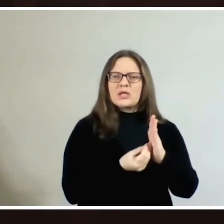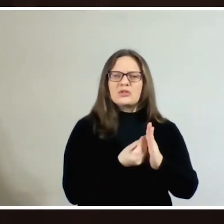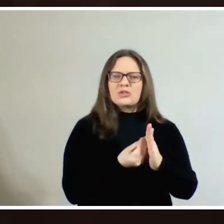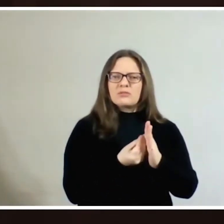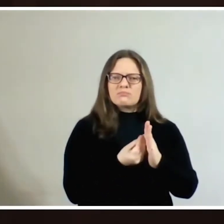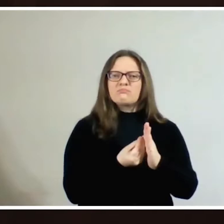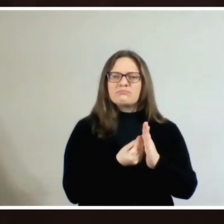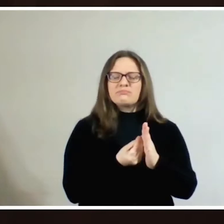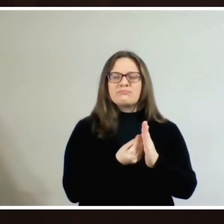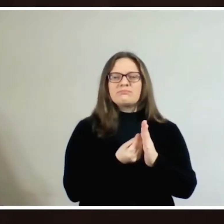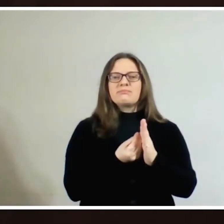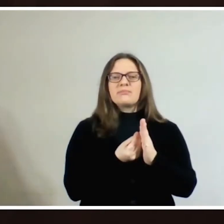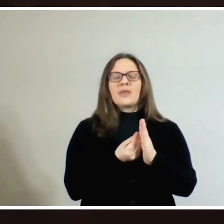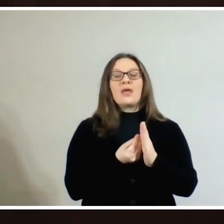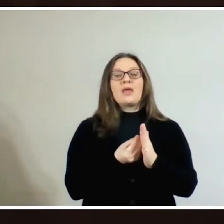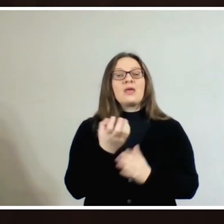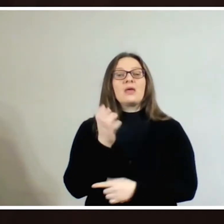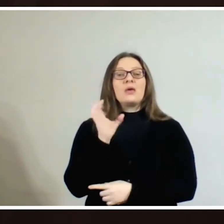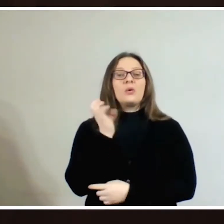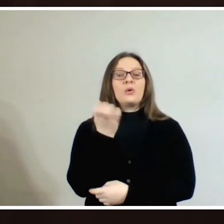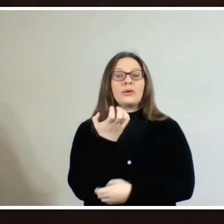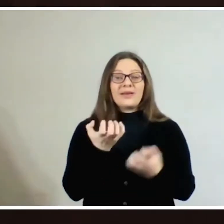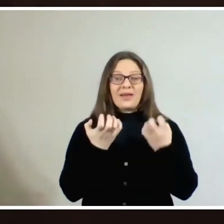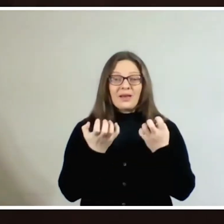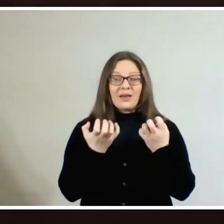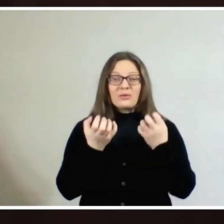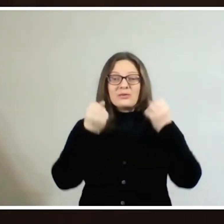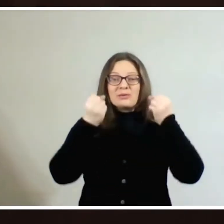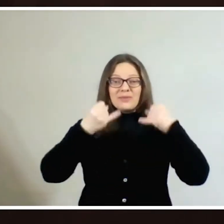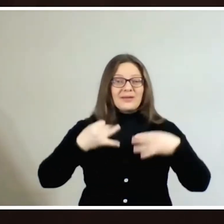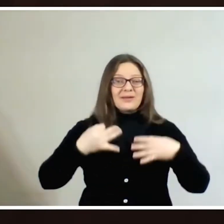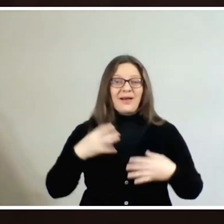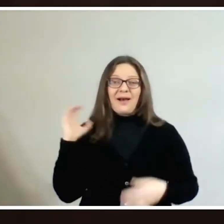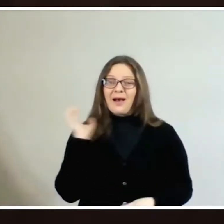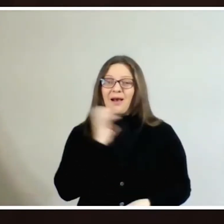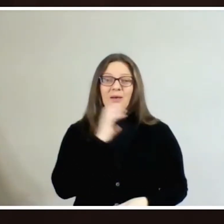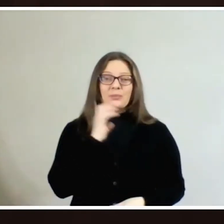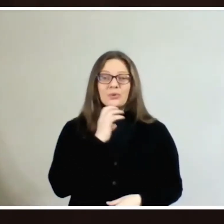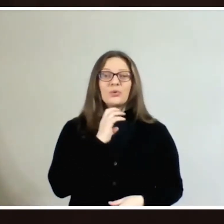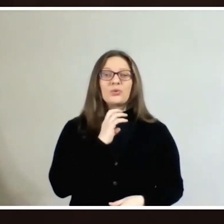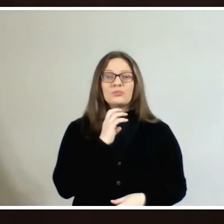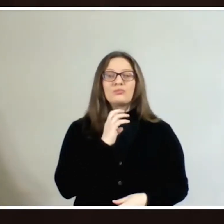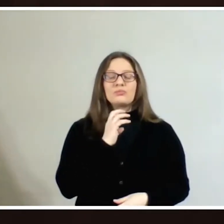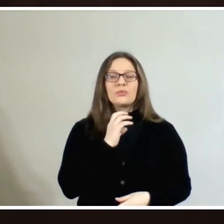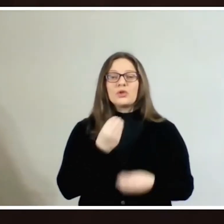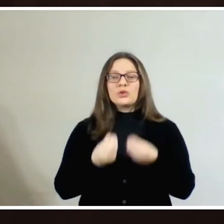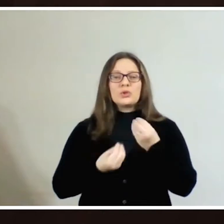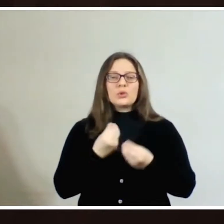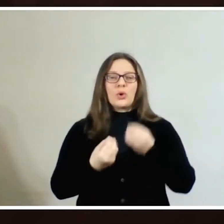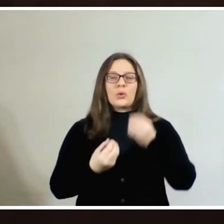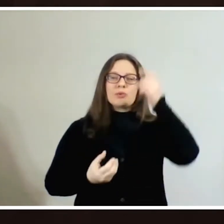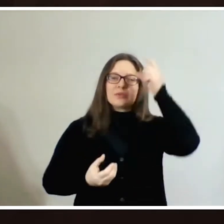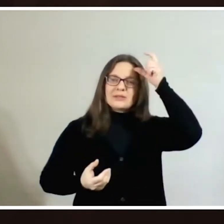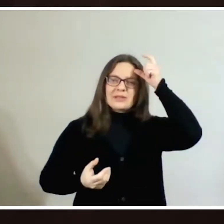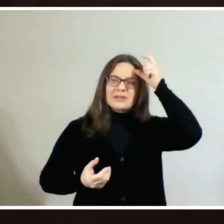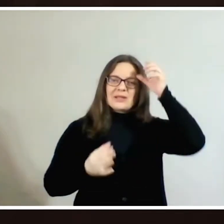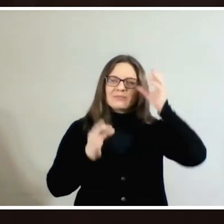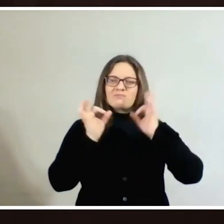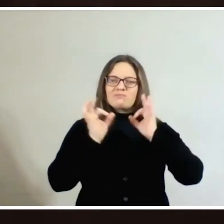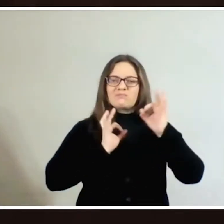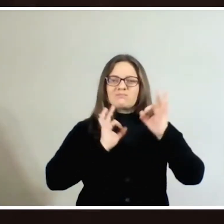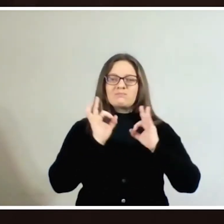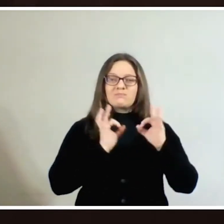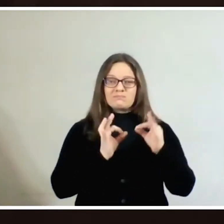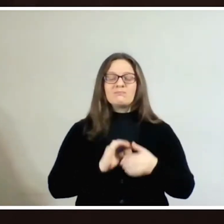relatar rapidamente para vocês tudo que nós vimos até agora com relação a isso, a estratégia de Satanás, mesmo